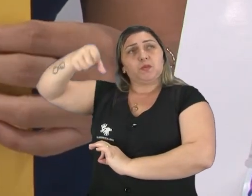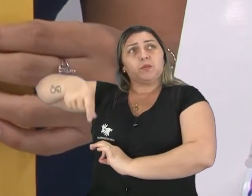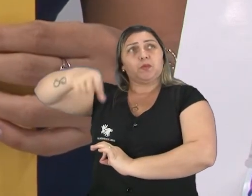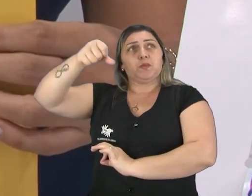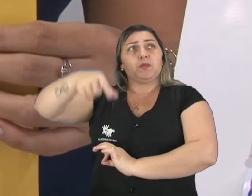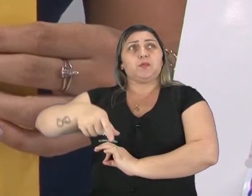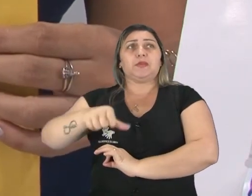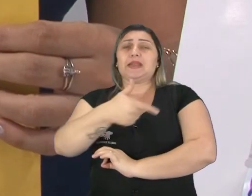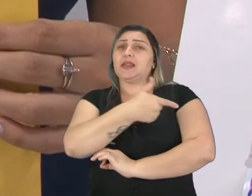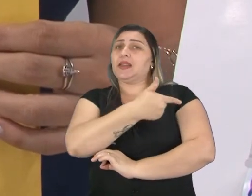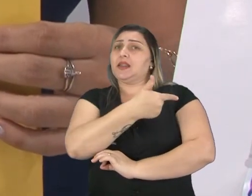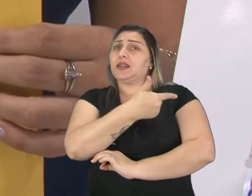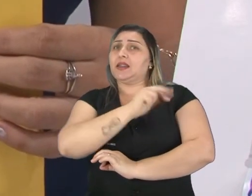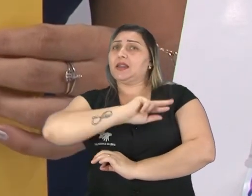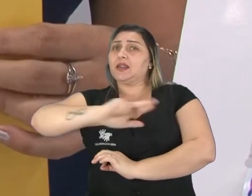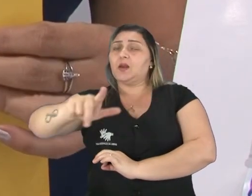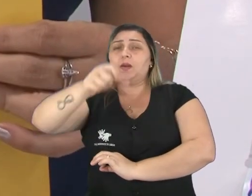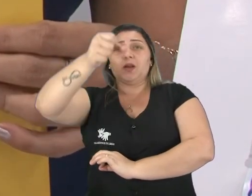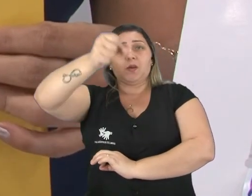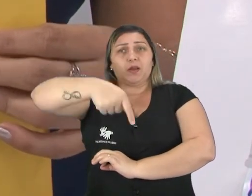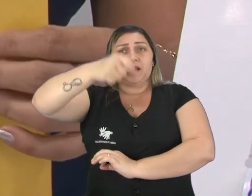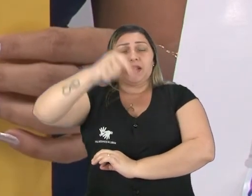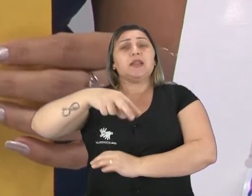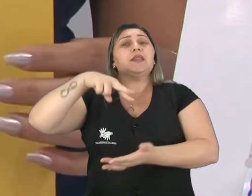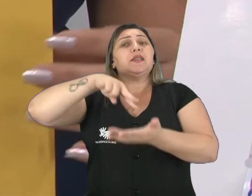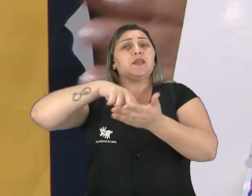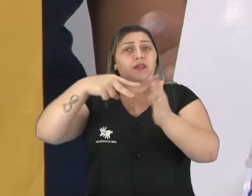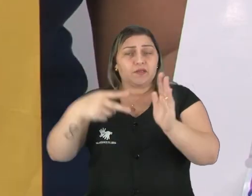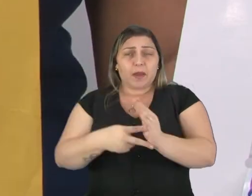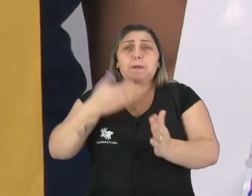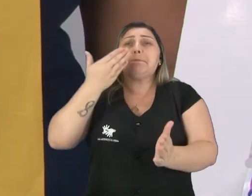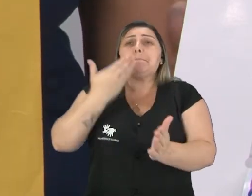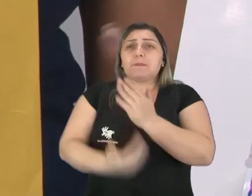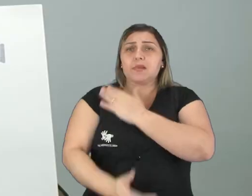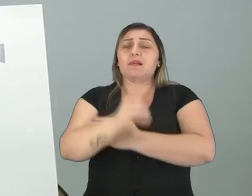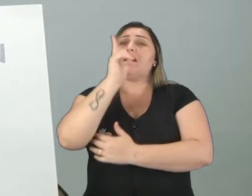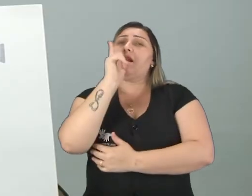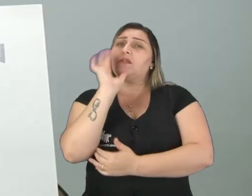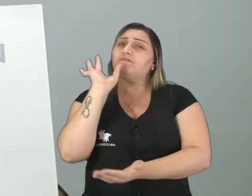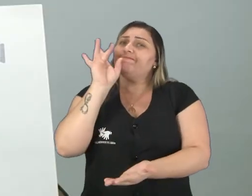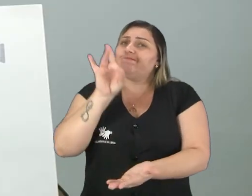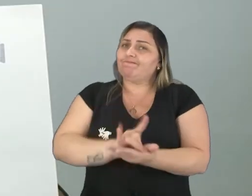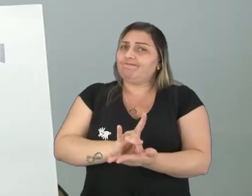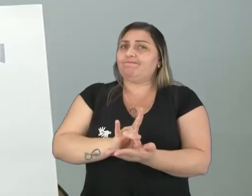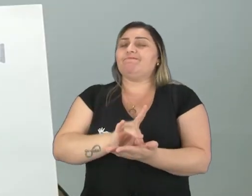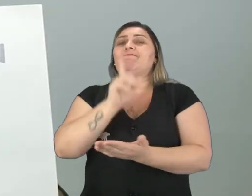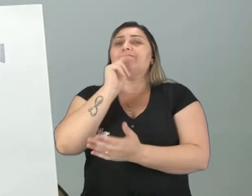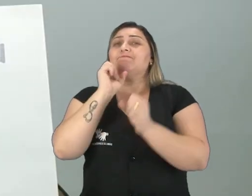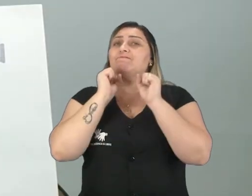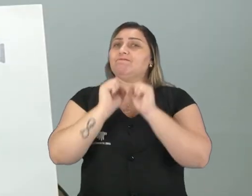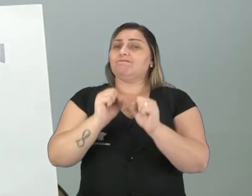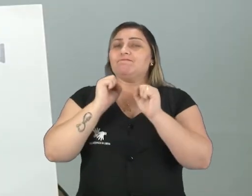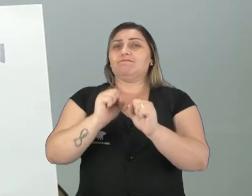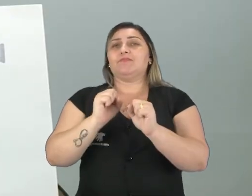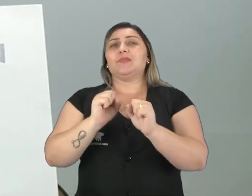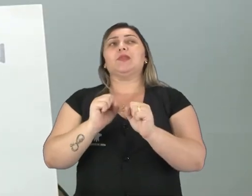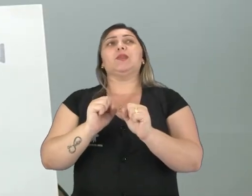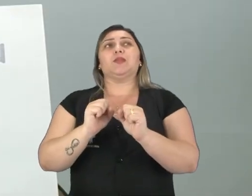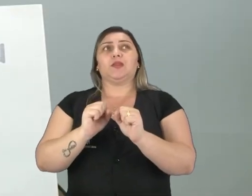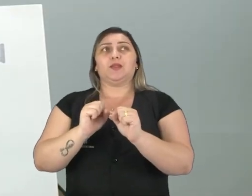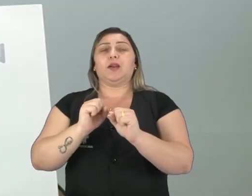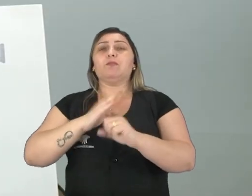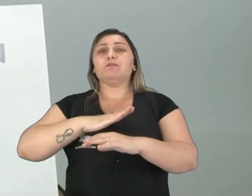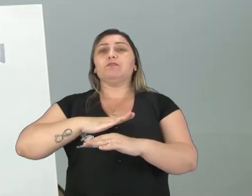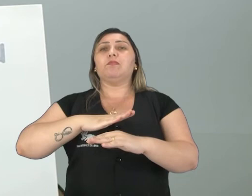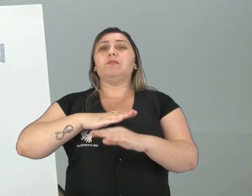aqui, por exemplo, não é gotejamento. Então, significa que vai desperdiçar muita água. A água pode ficar aqui em